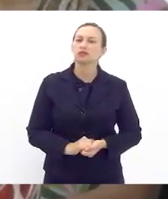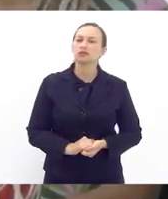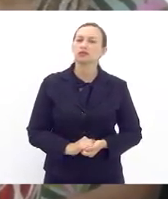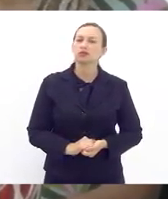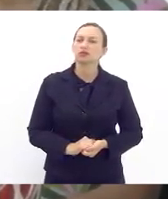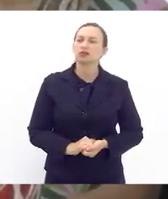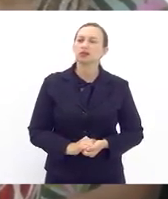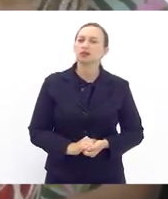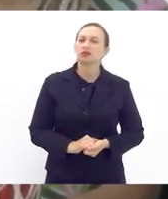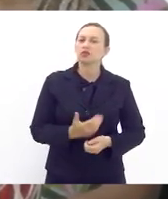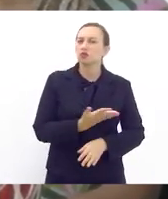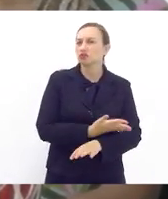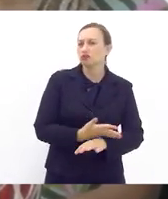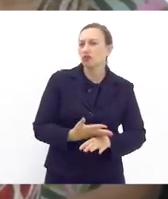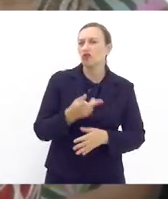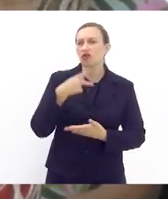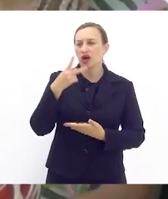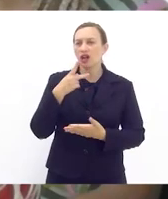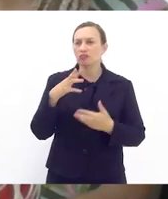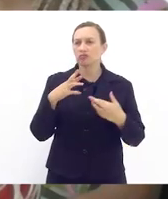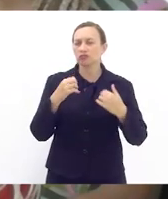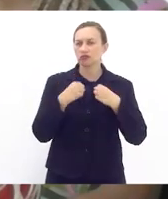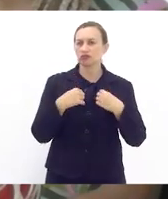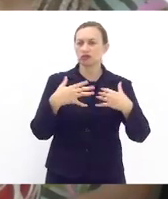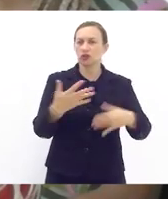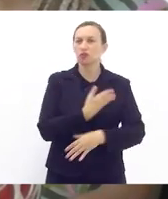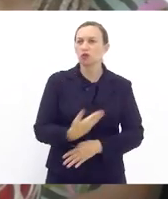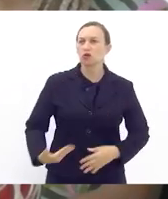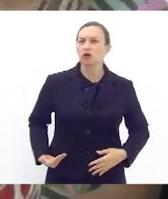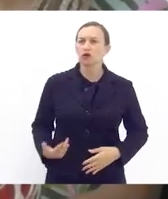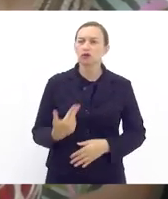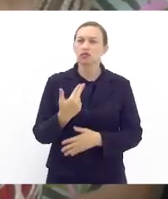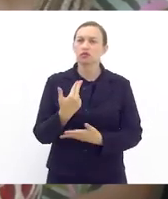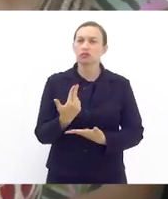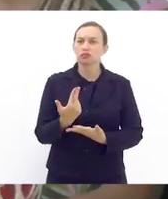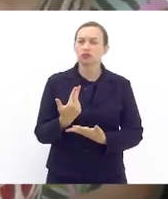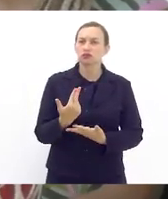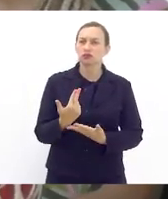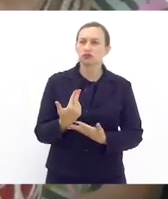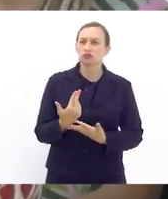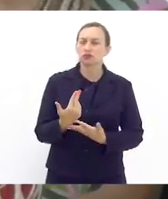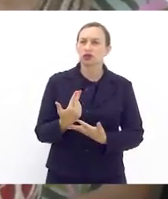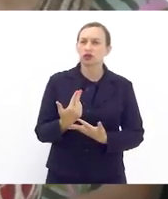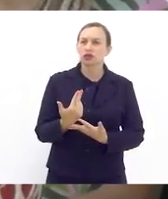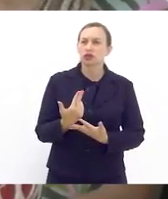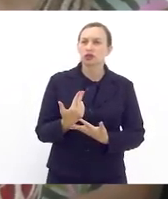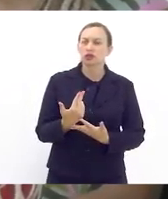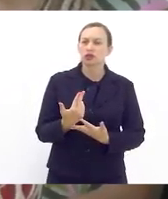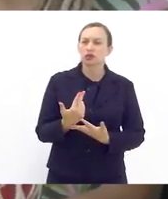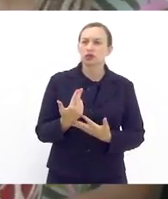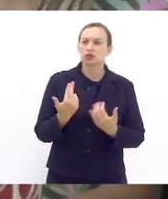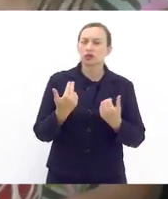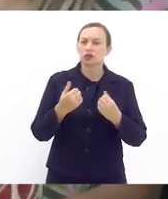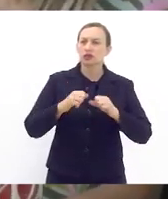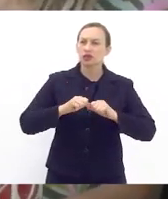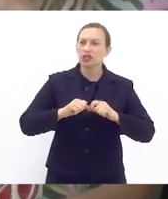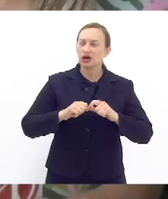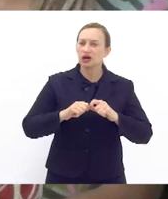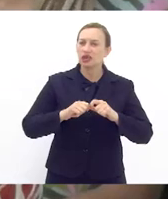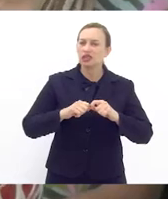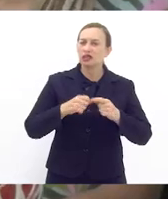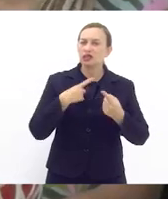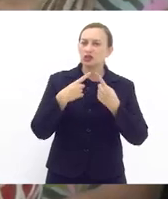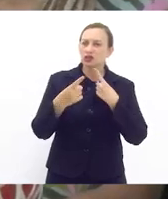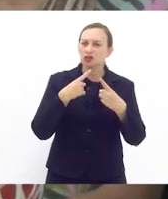eu costumo dizer que uma audiência pública ela não pode ser um fim em si mesmo ela tem que ser um ponto de abertura para que novos